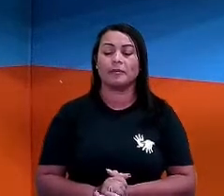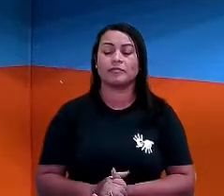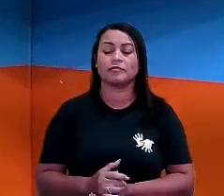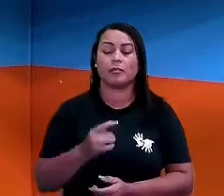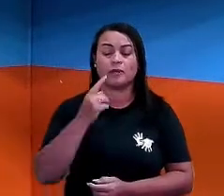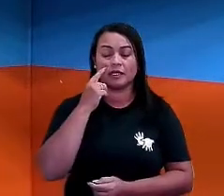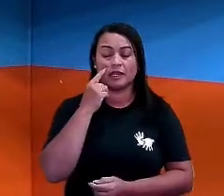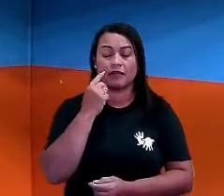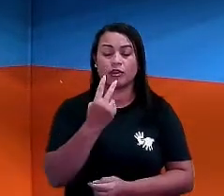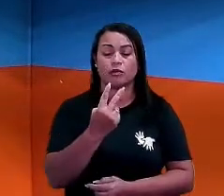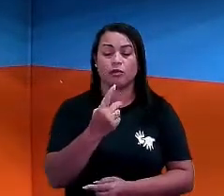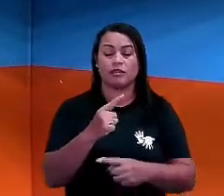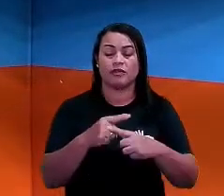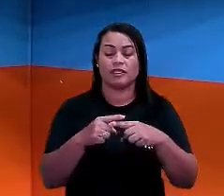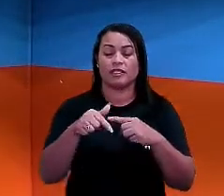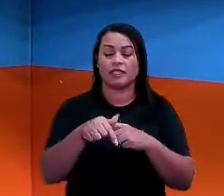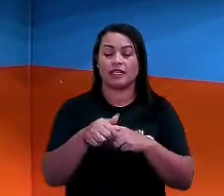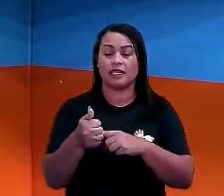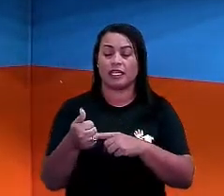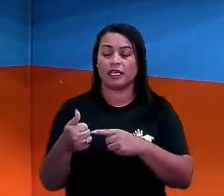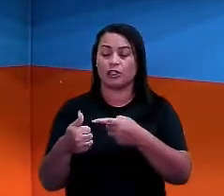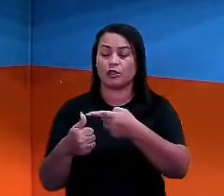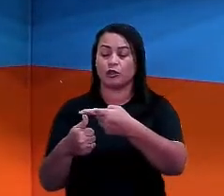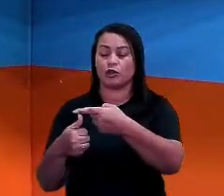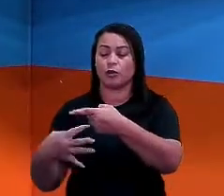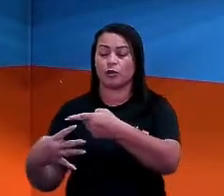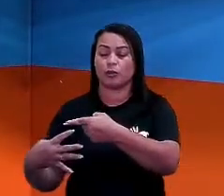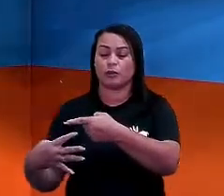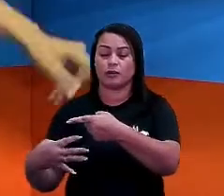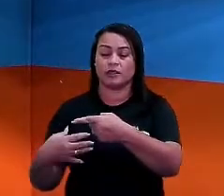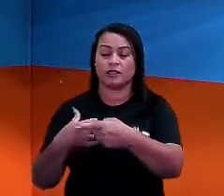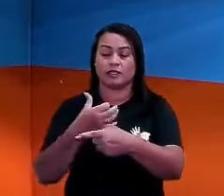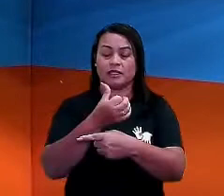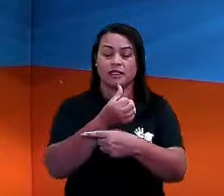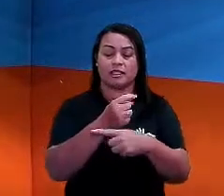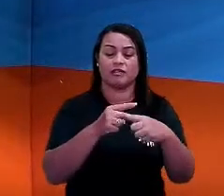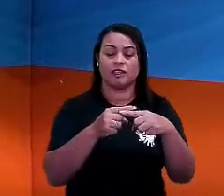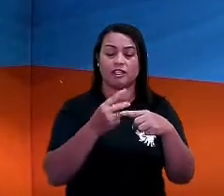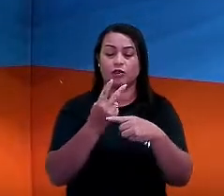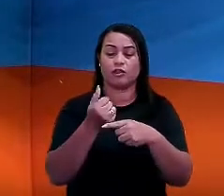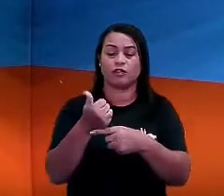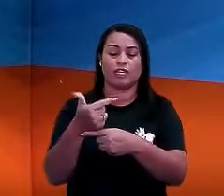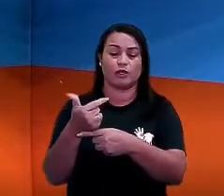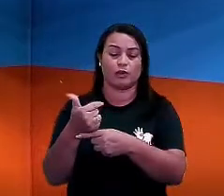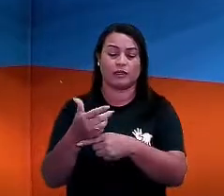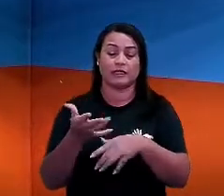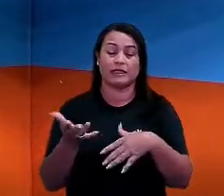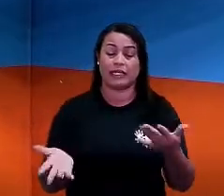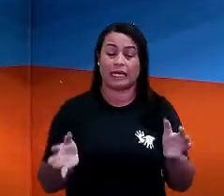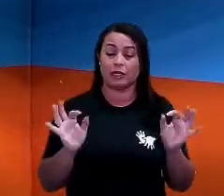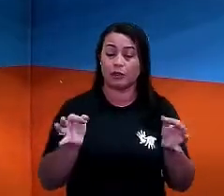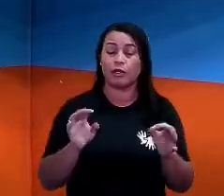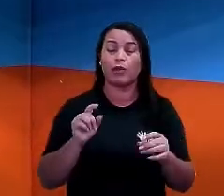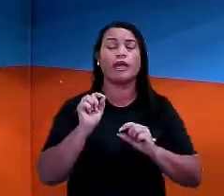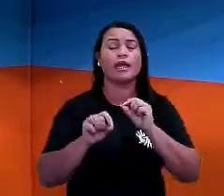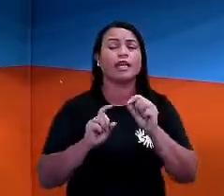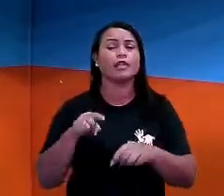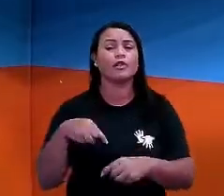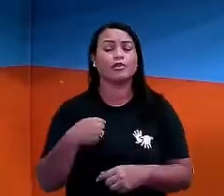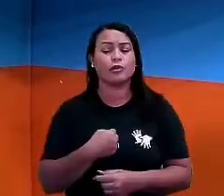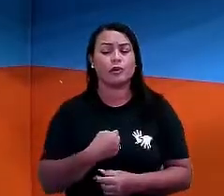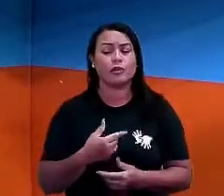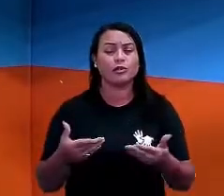aí eu vou multiplicar aqui também. 6 vezes 2 vai dar 12, tá certo? Então,